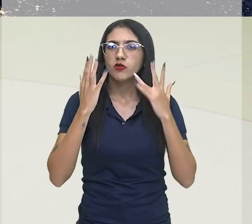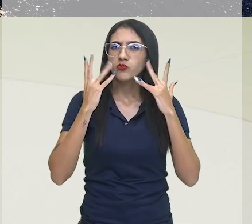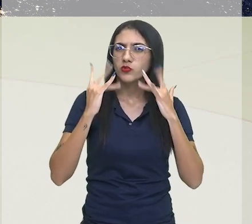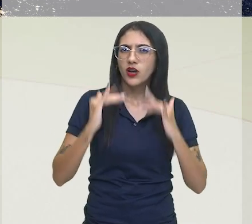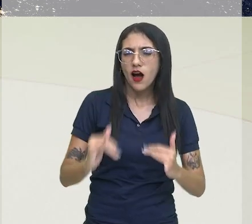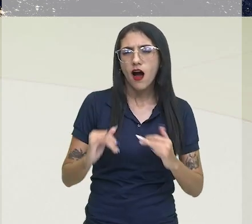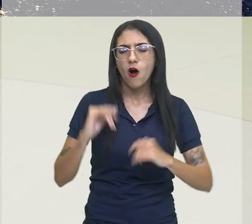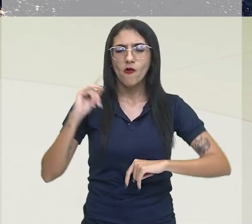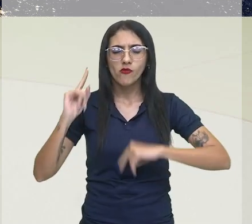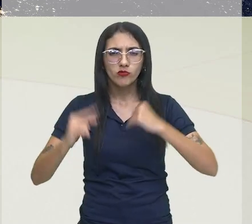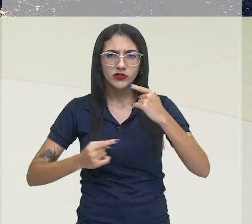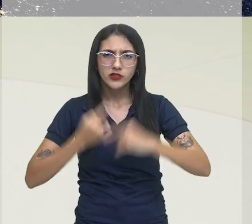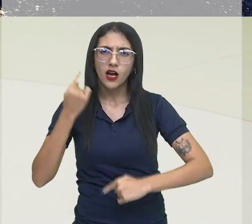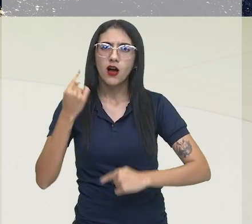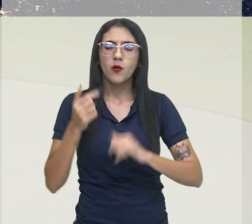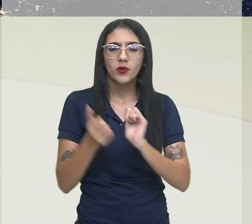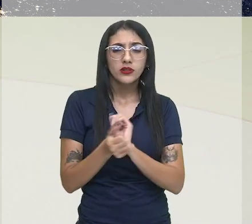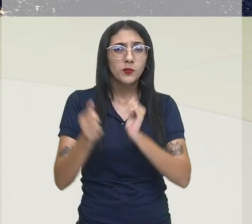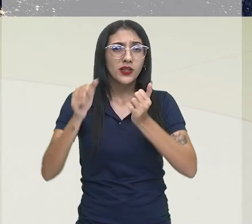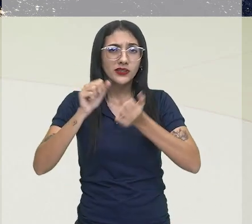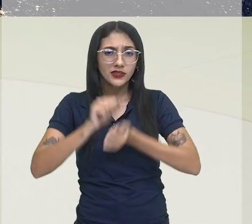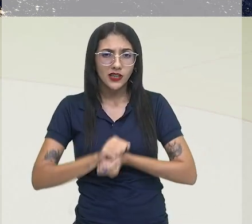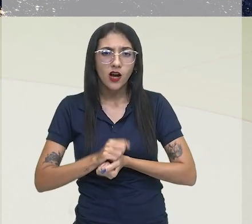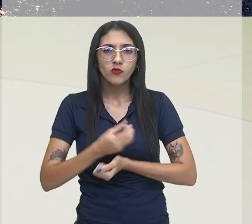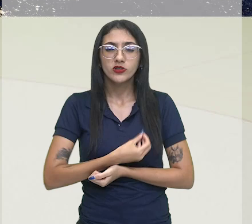de evolução, de adaptação das